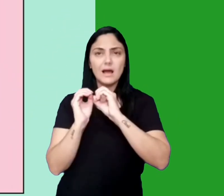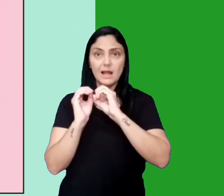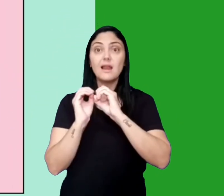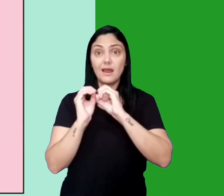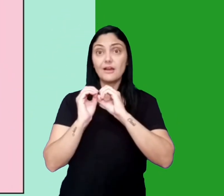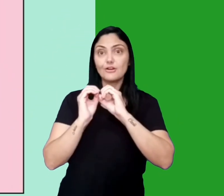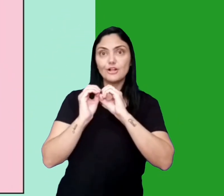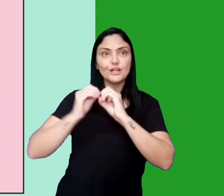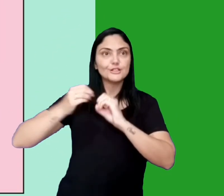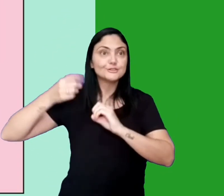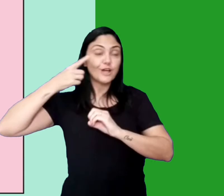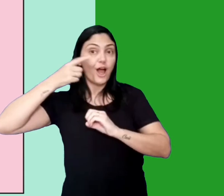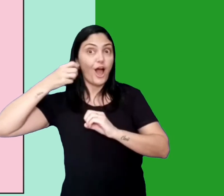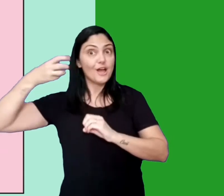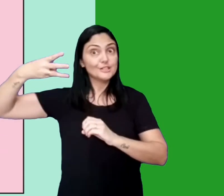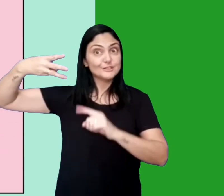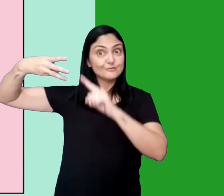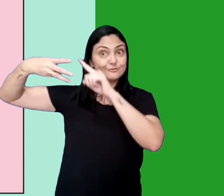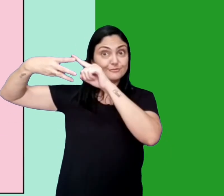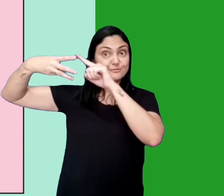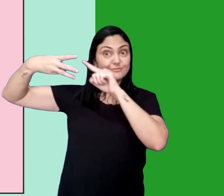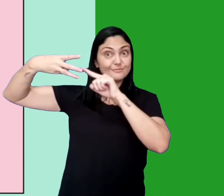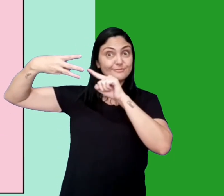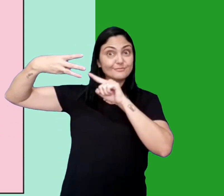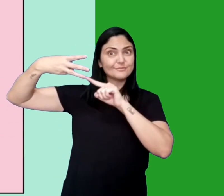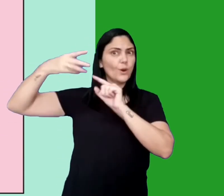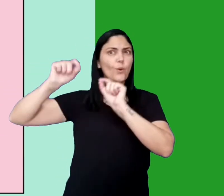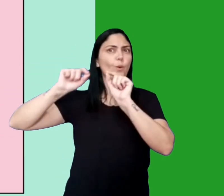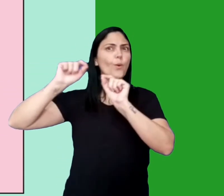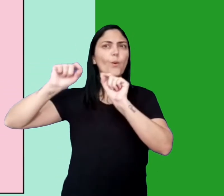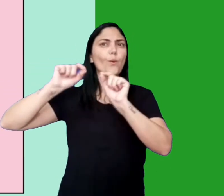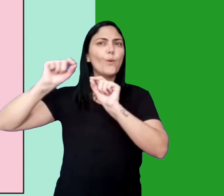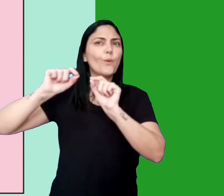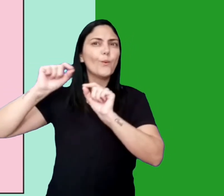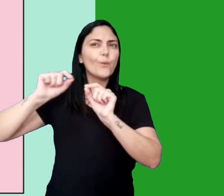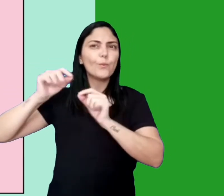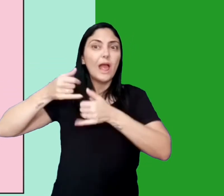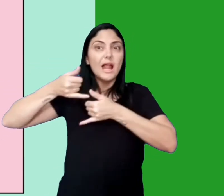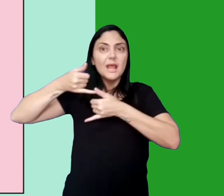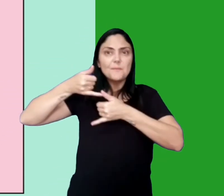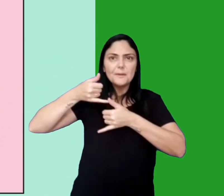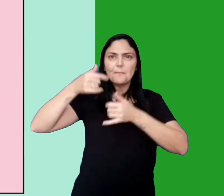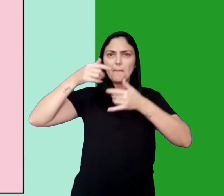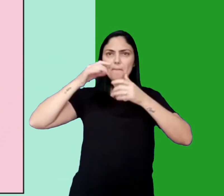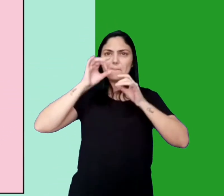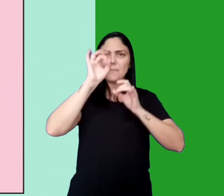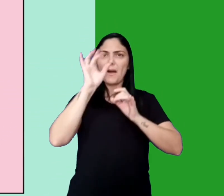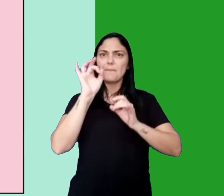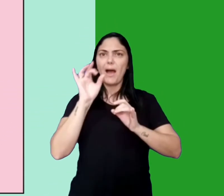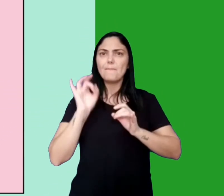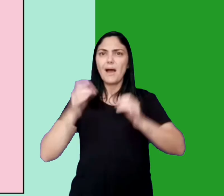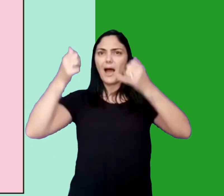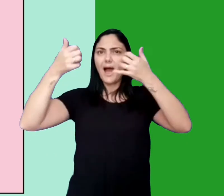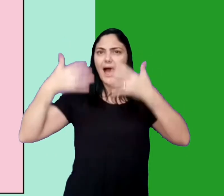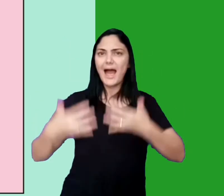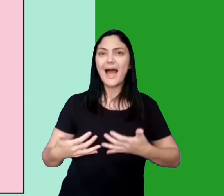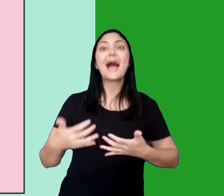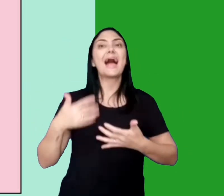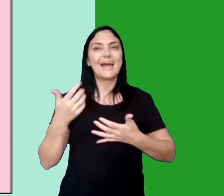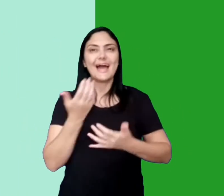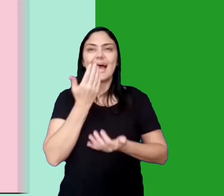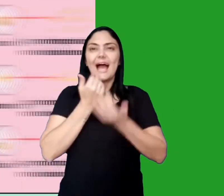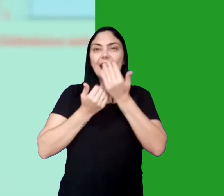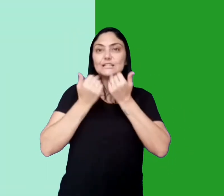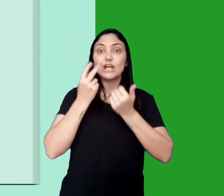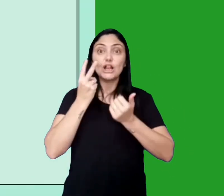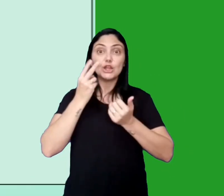amilases digerem o amido, as proteases digerem as proteínas e as lipases digerem os lipídios. A digestão dos alimentos